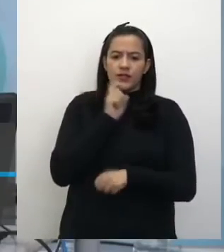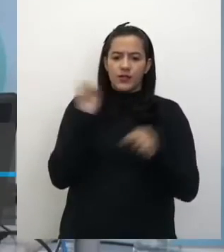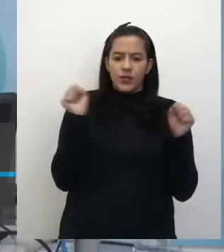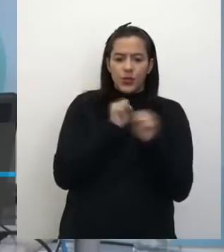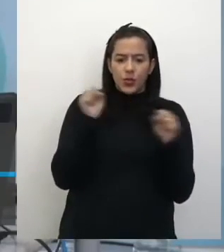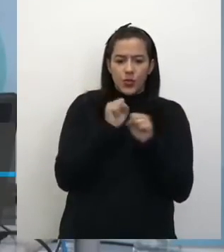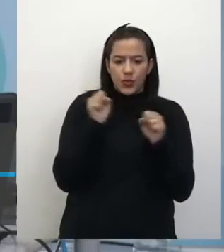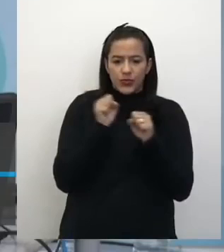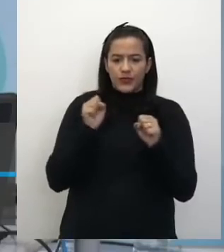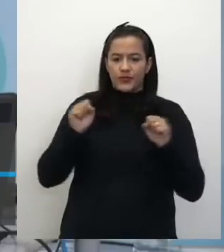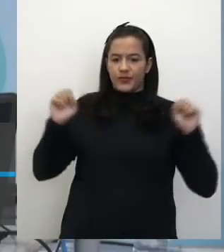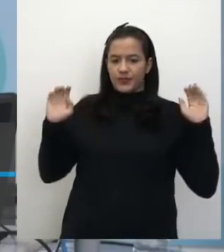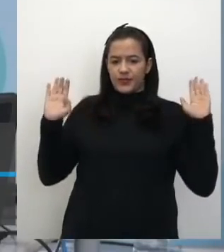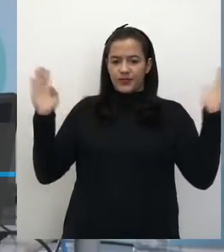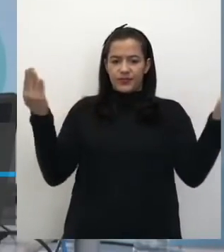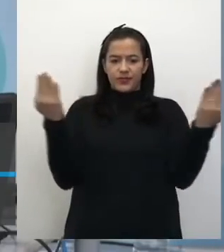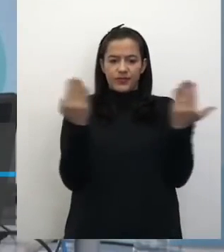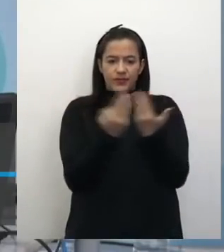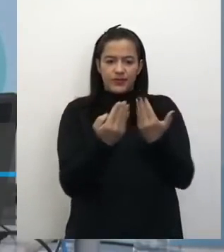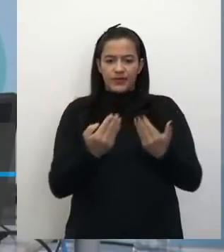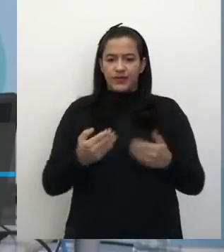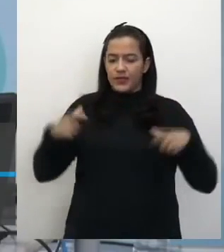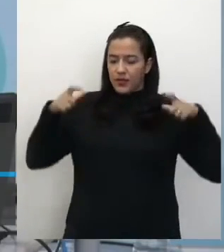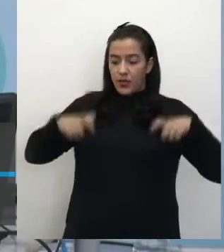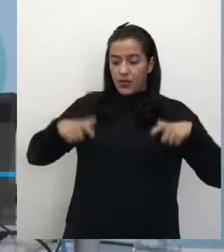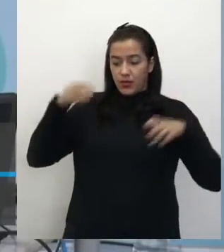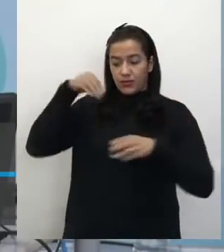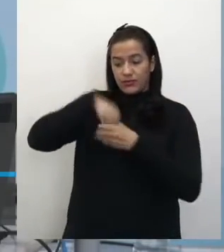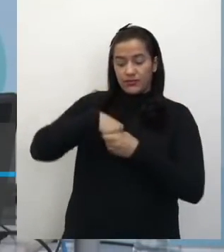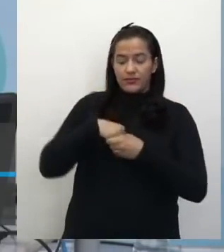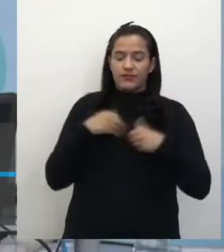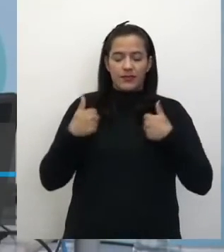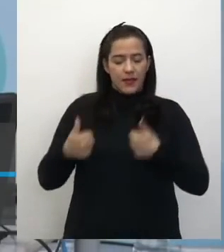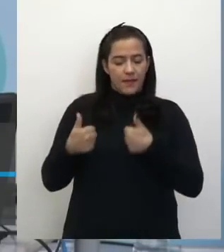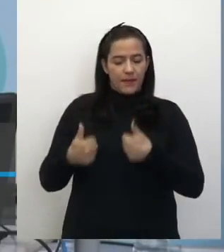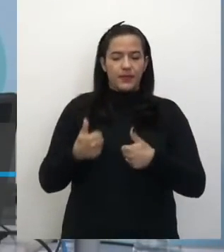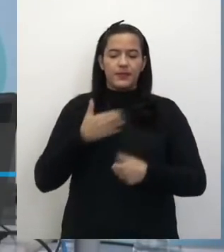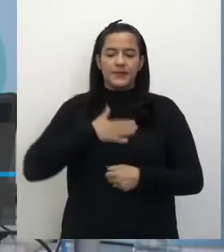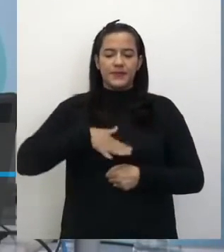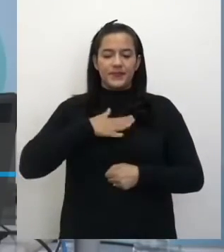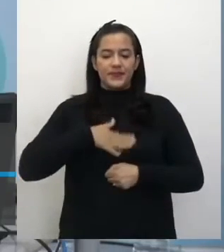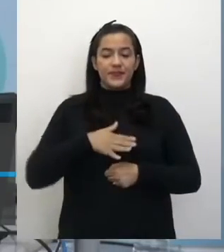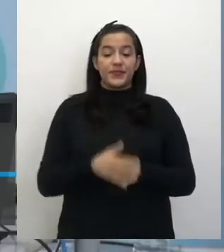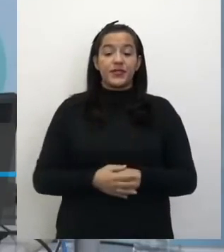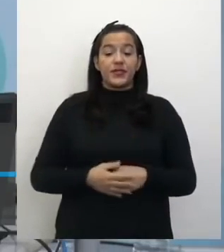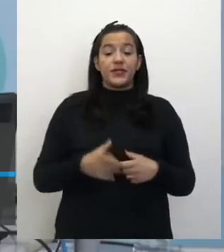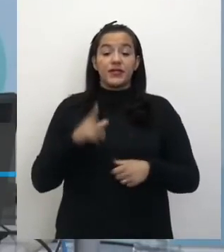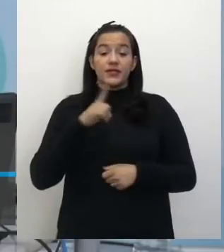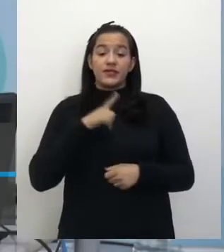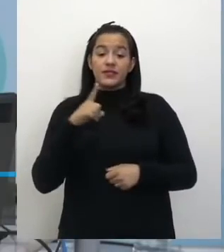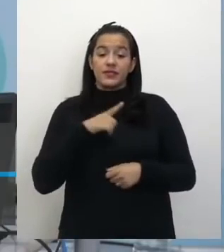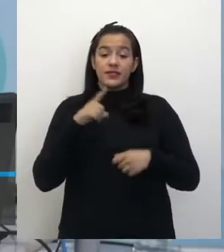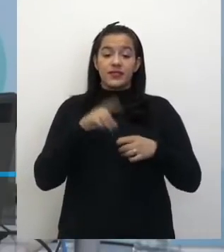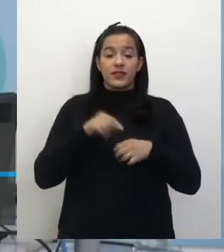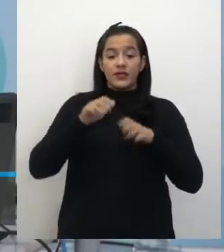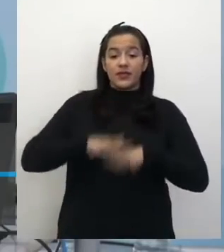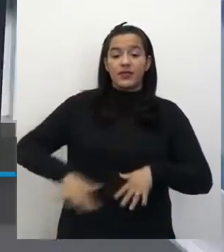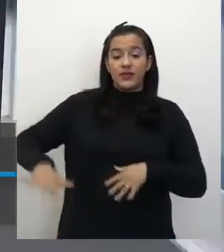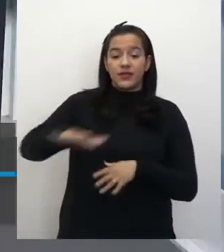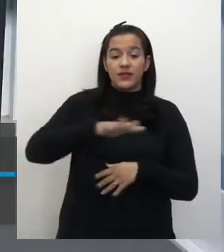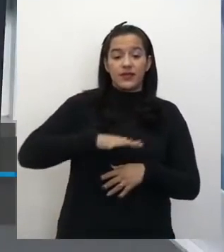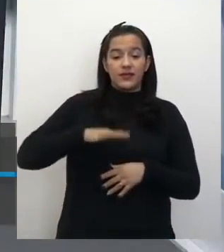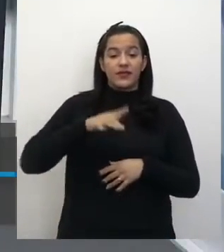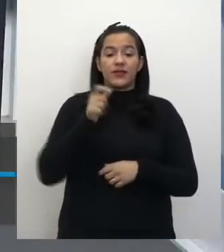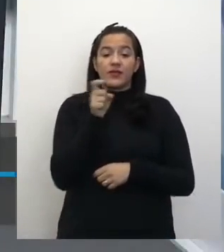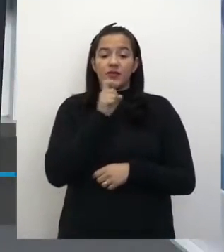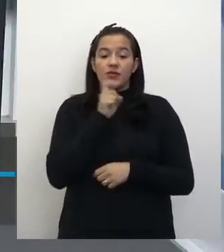aqui no estúdio, tá até um clima agradável aqui. Aí eles perguntando, né, se tem como medir a área do frio. A área